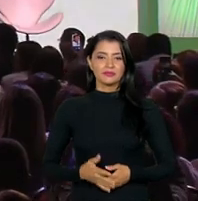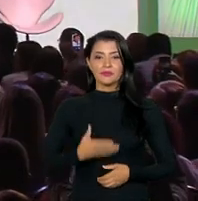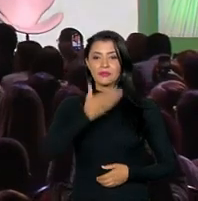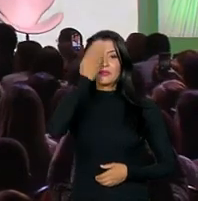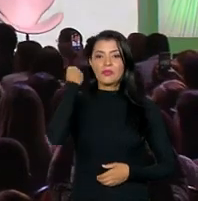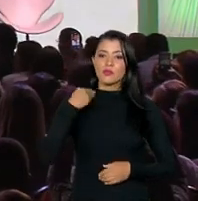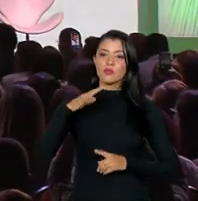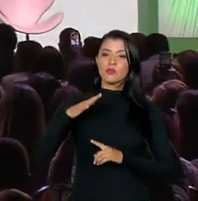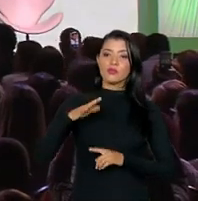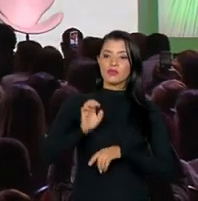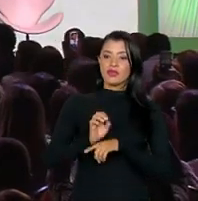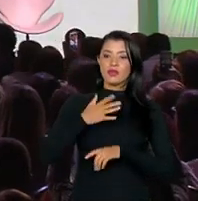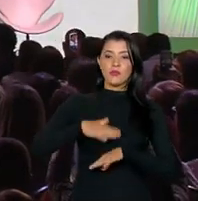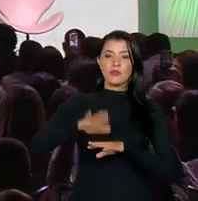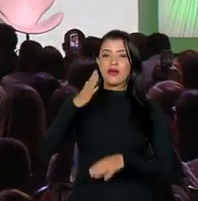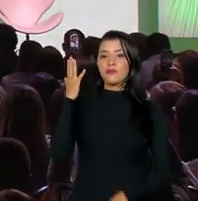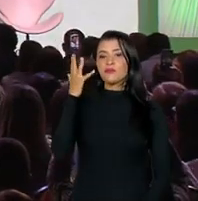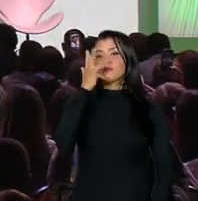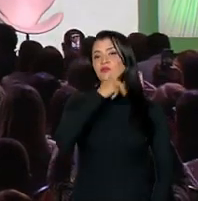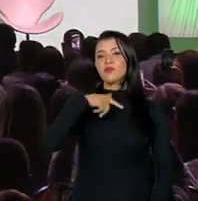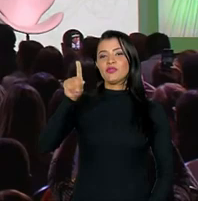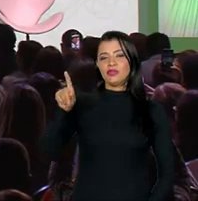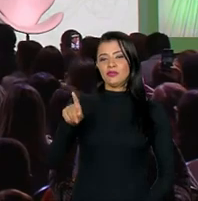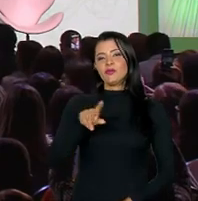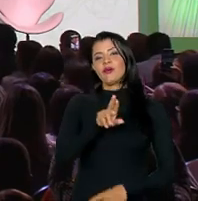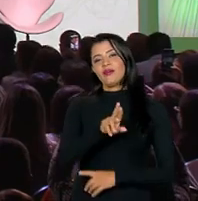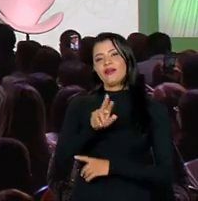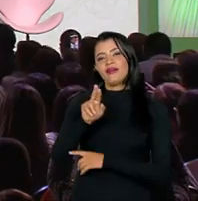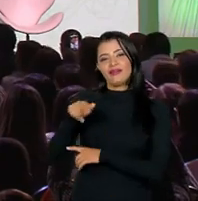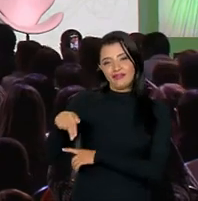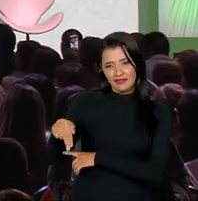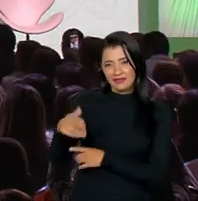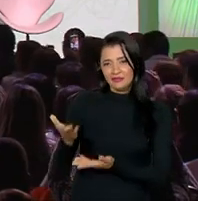Esqueci o estado mais bonito aqui, depois do Ceará, Rio Grande do Norte.